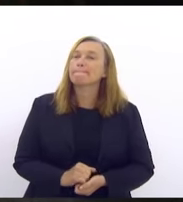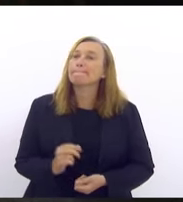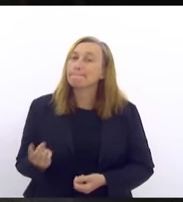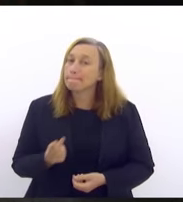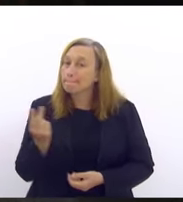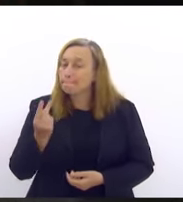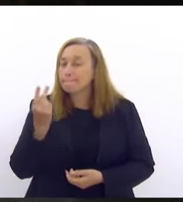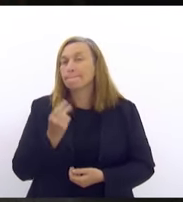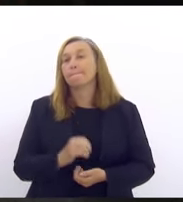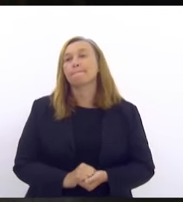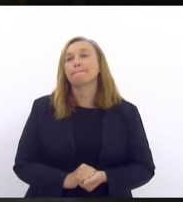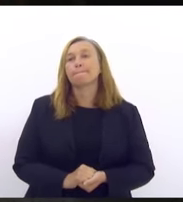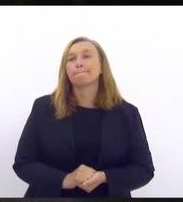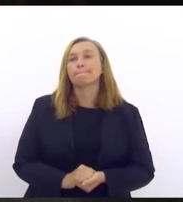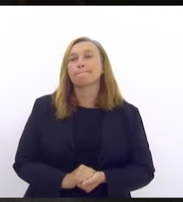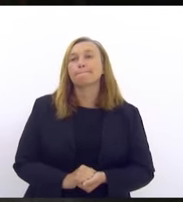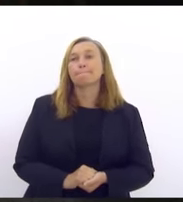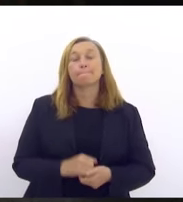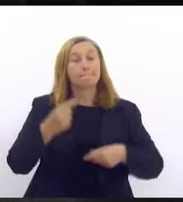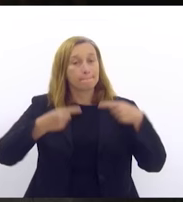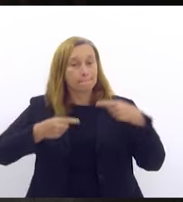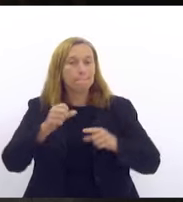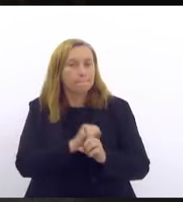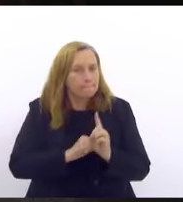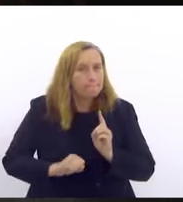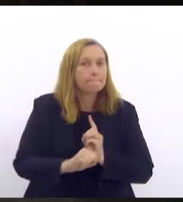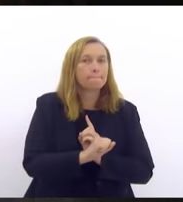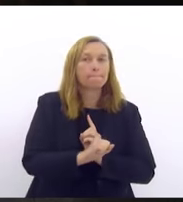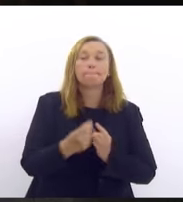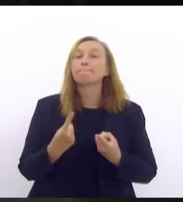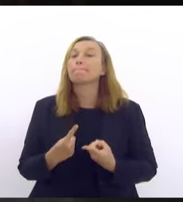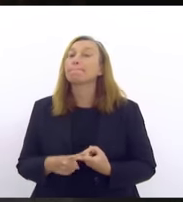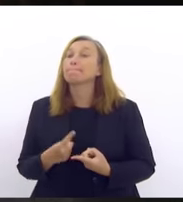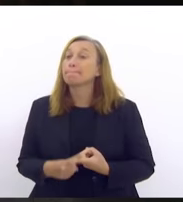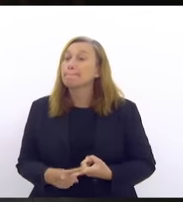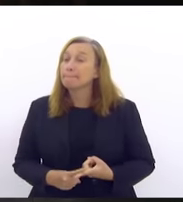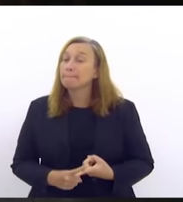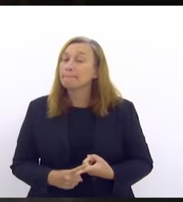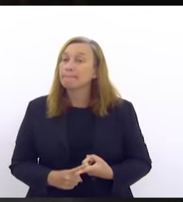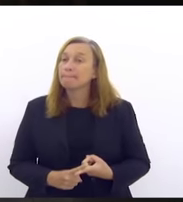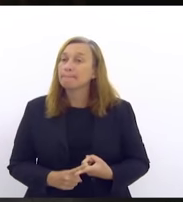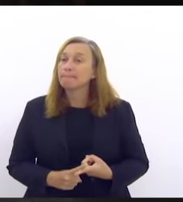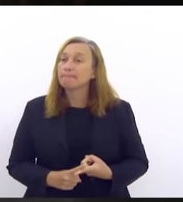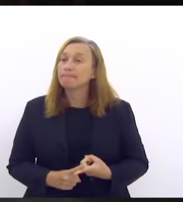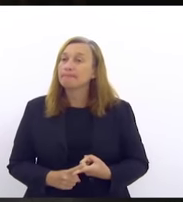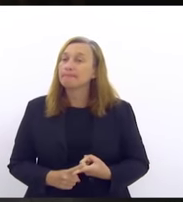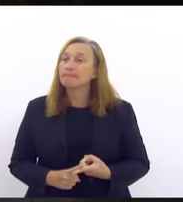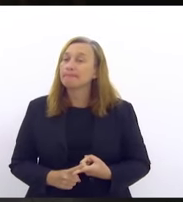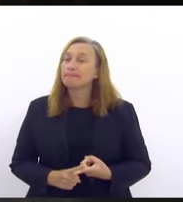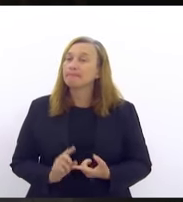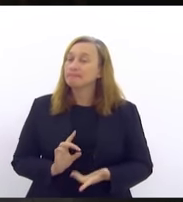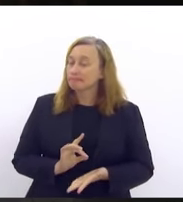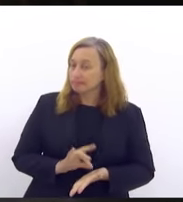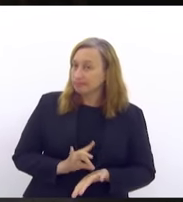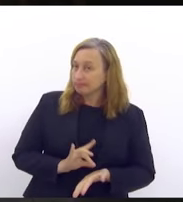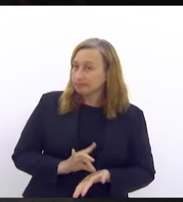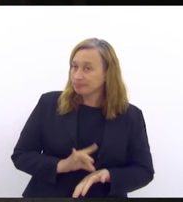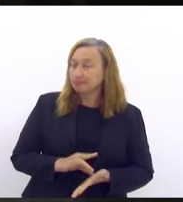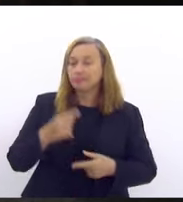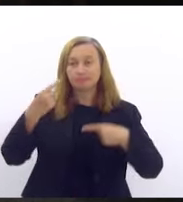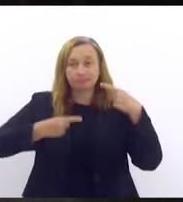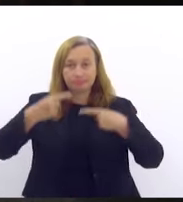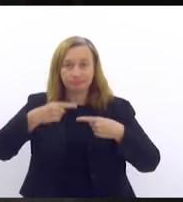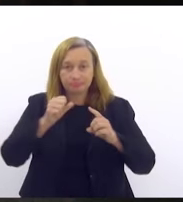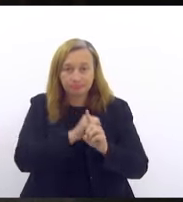envergadura eu diria político social porque a verdura a verdadeira envergadura política